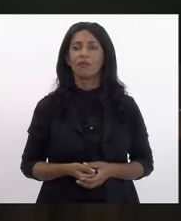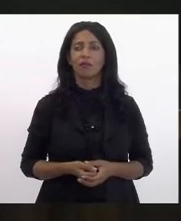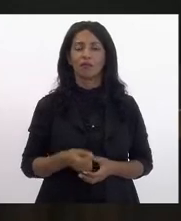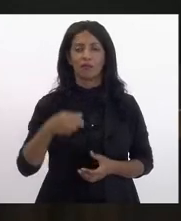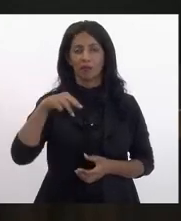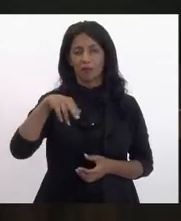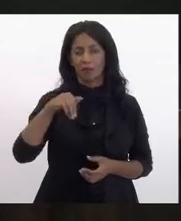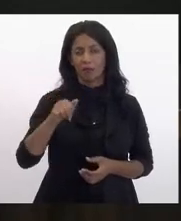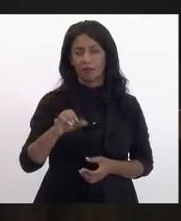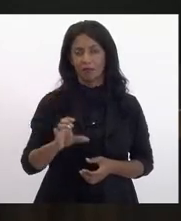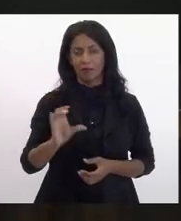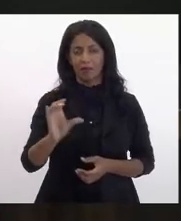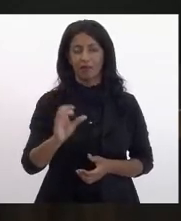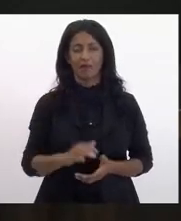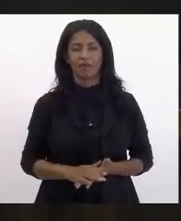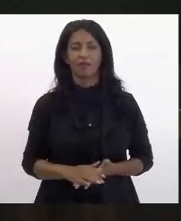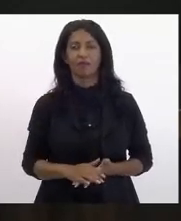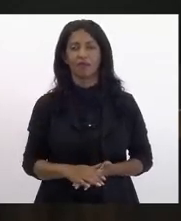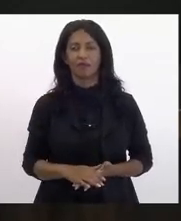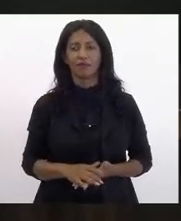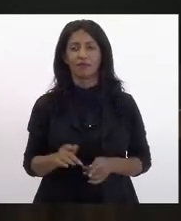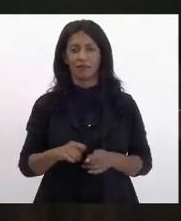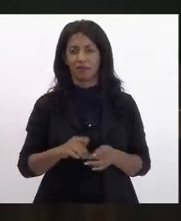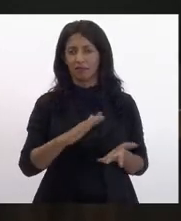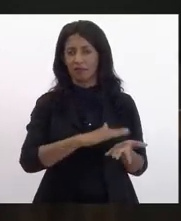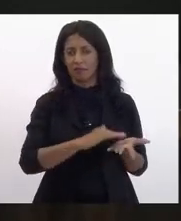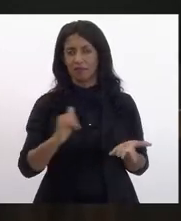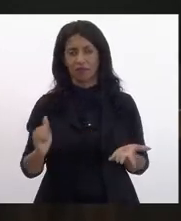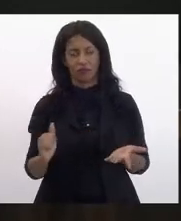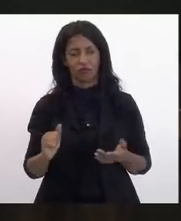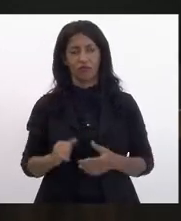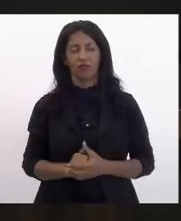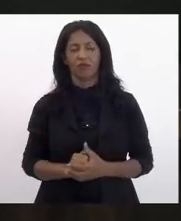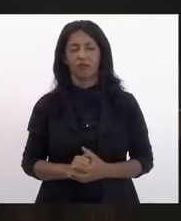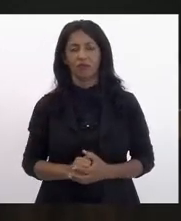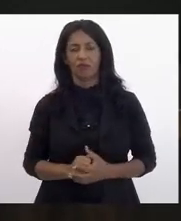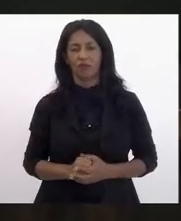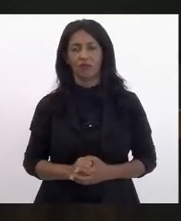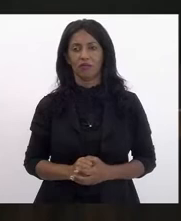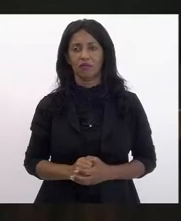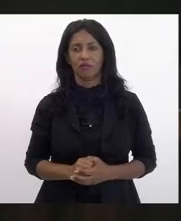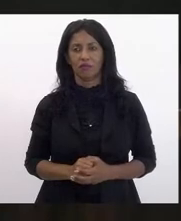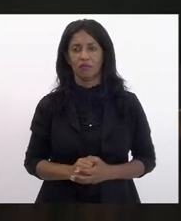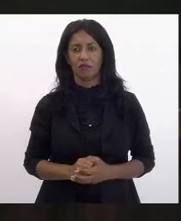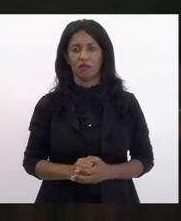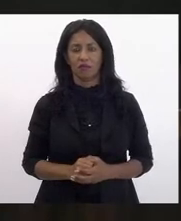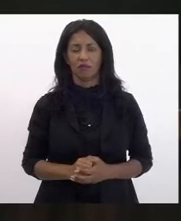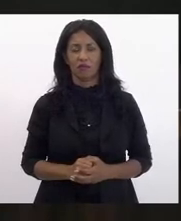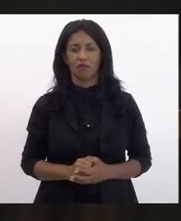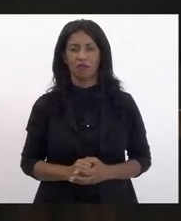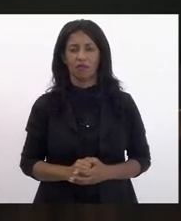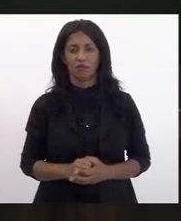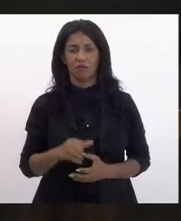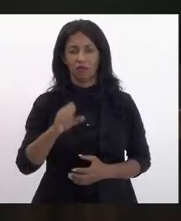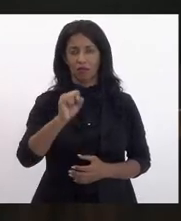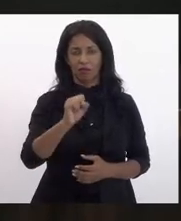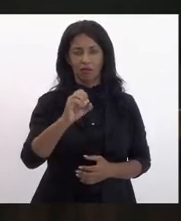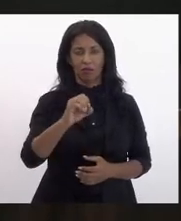Carlos Mink. Deputado Carlos Mink também abstenção no projeto de resolução